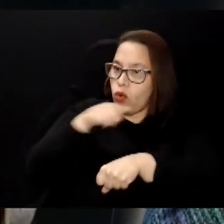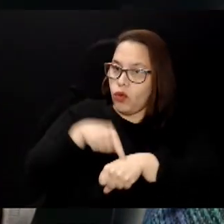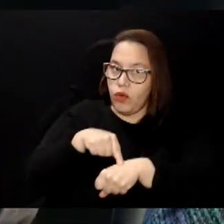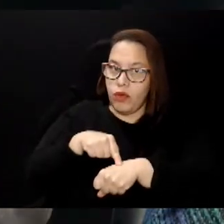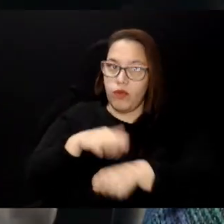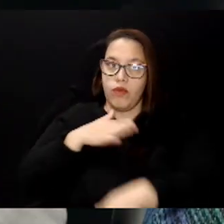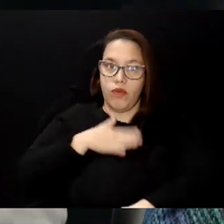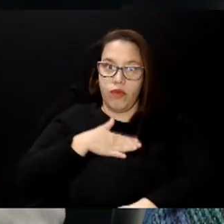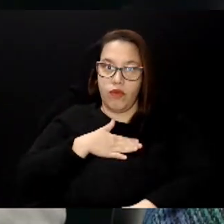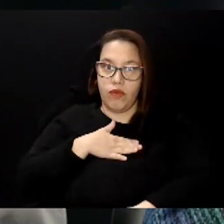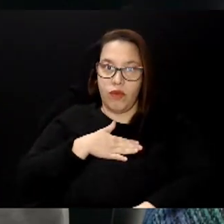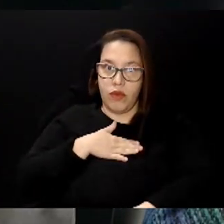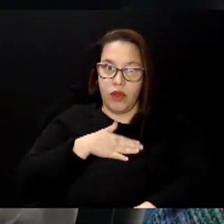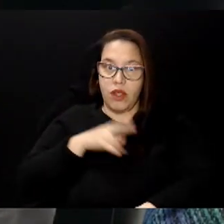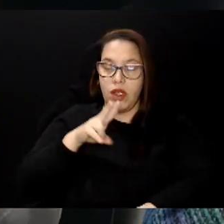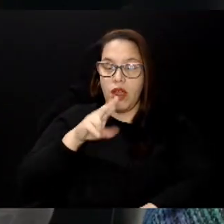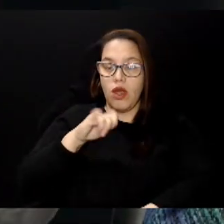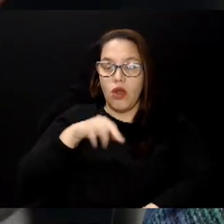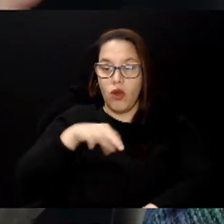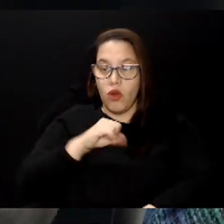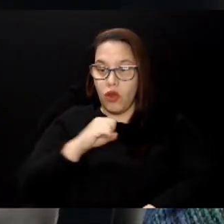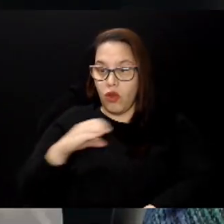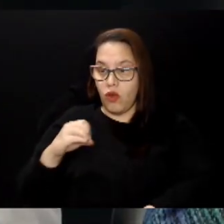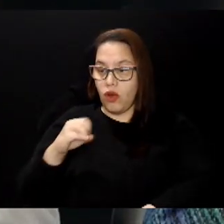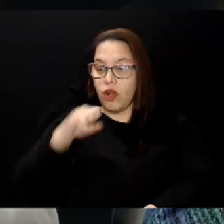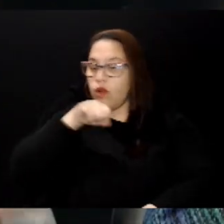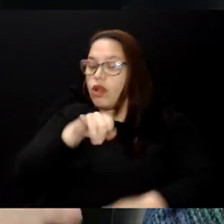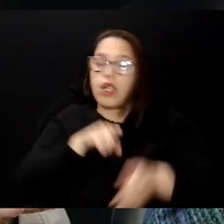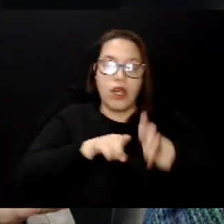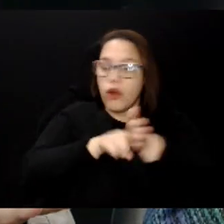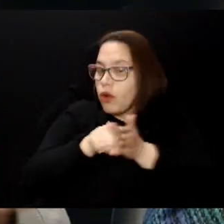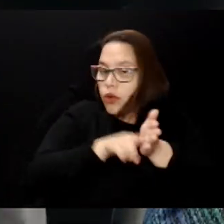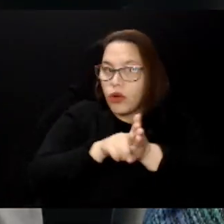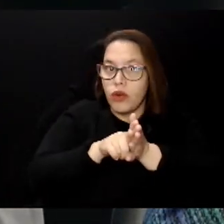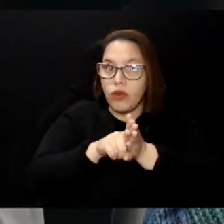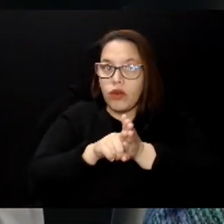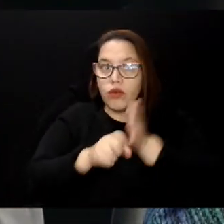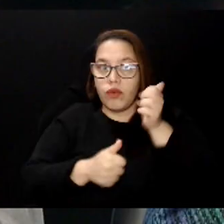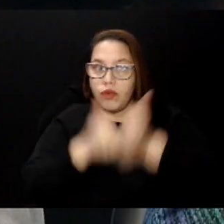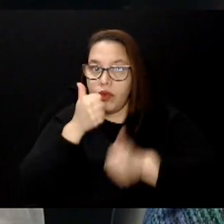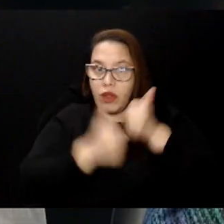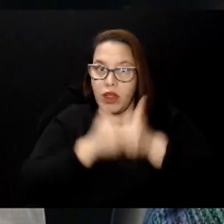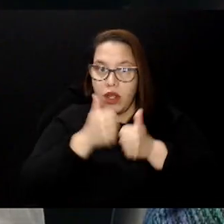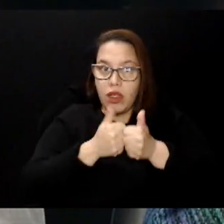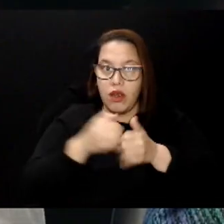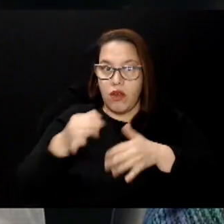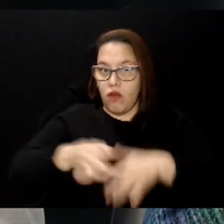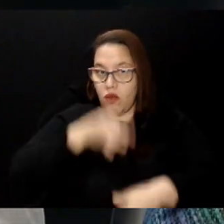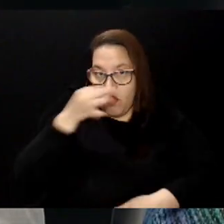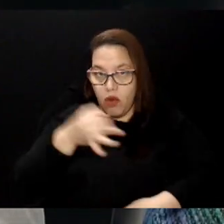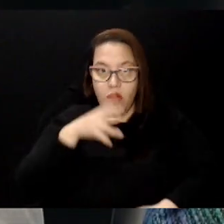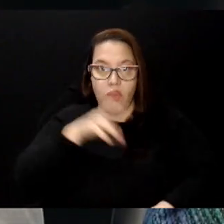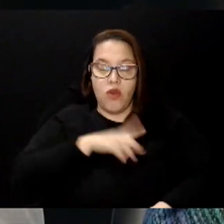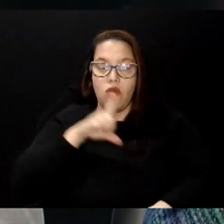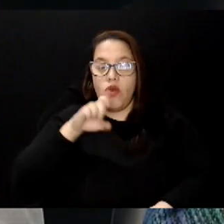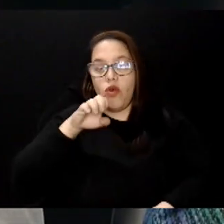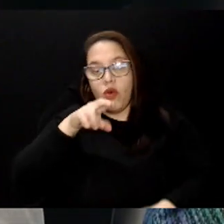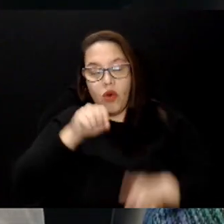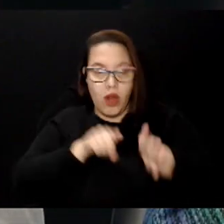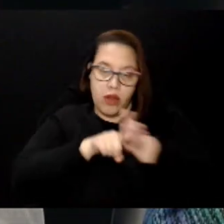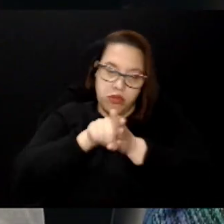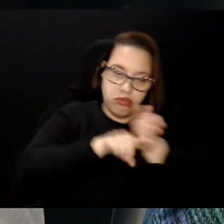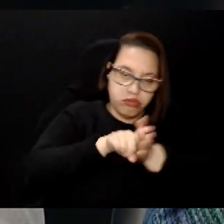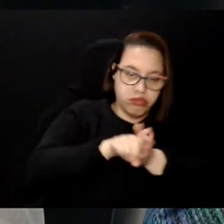Vasco da Gama, se eu perguntar do time de futebol Vasco da Gama, ele vai elogiar, porque ele fala, pô, o Léo pesquisa coisa do Vasco, o